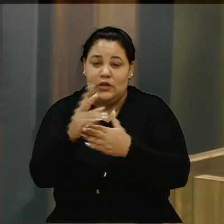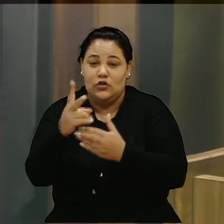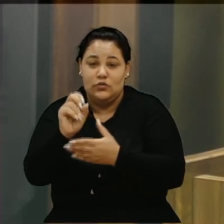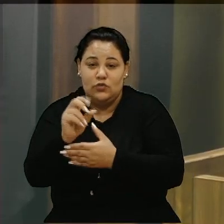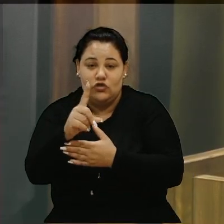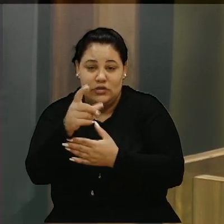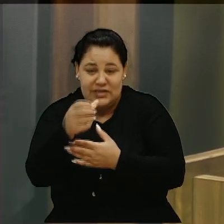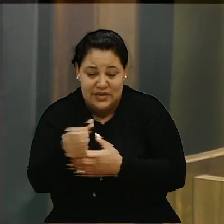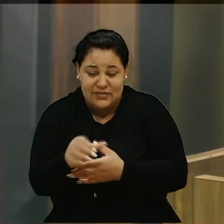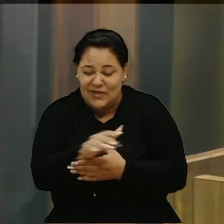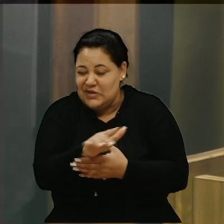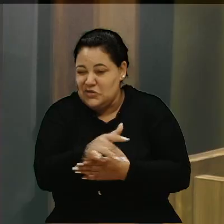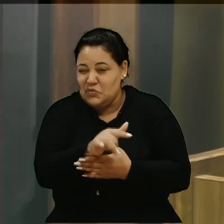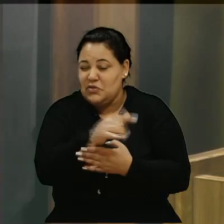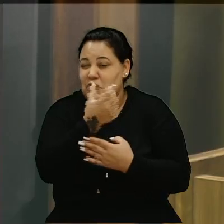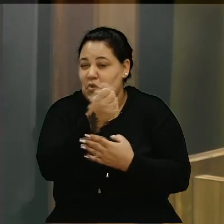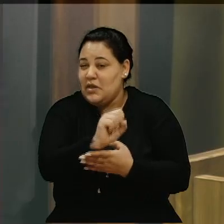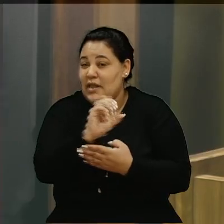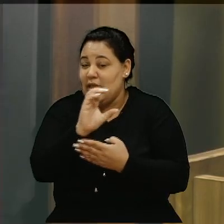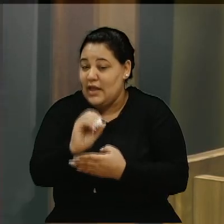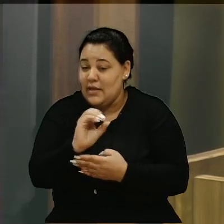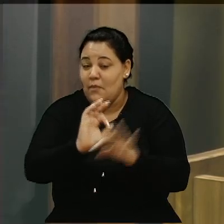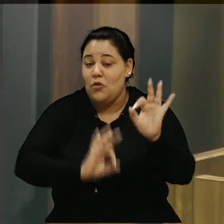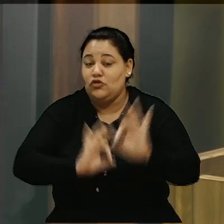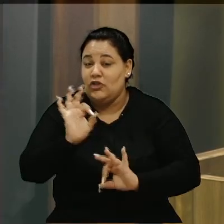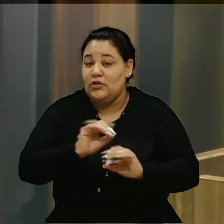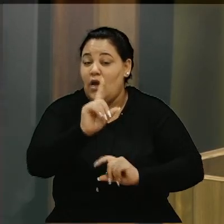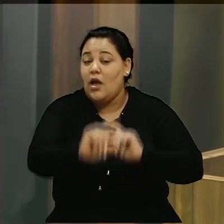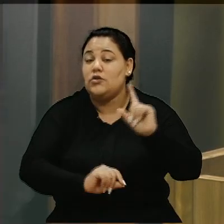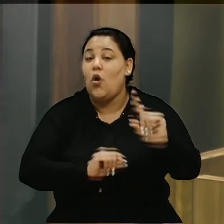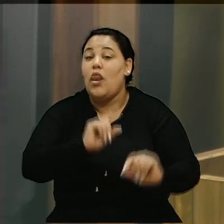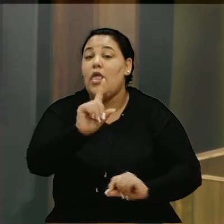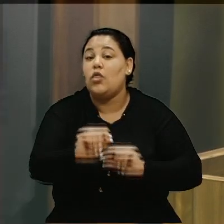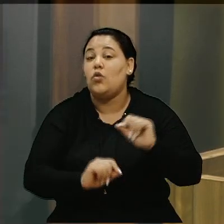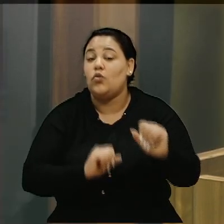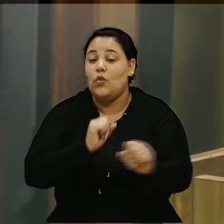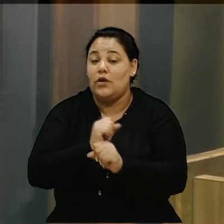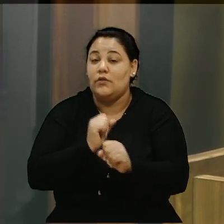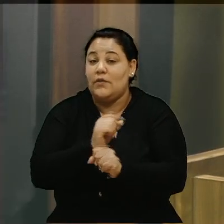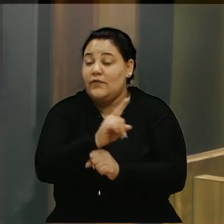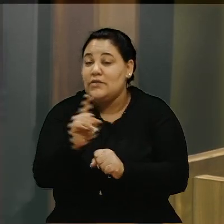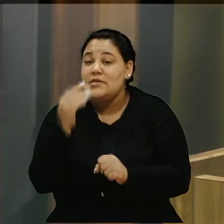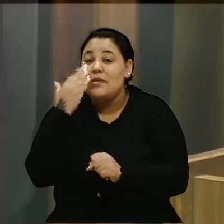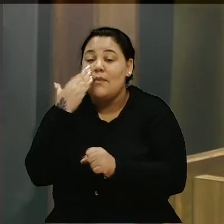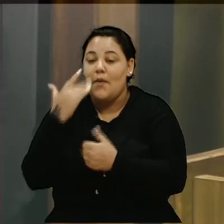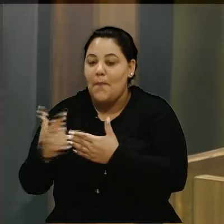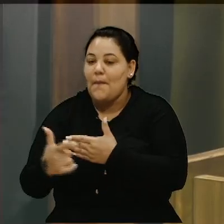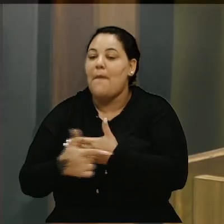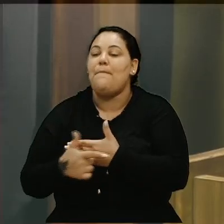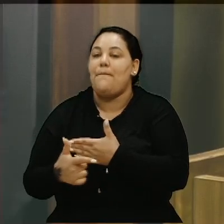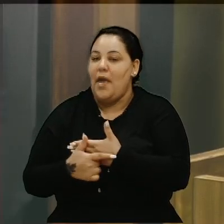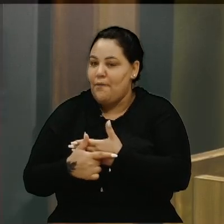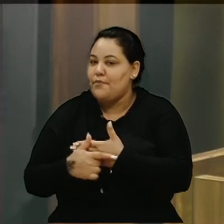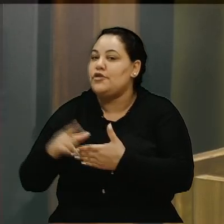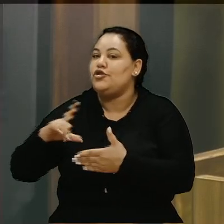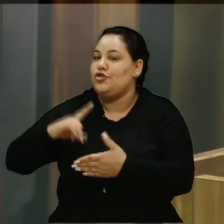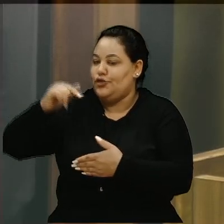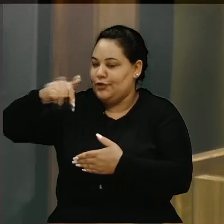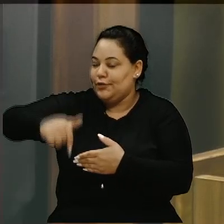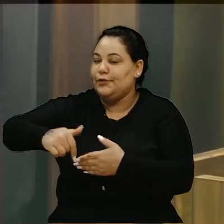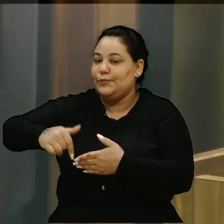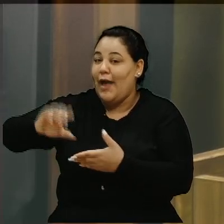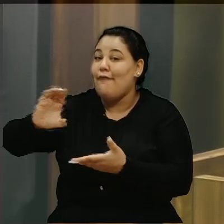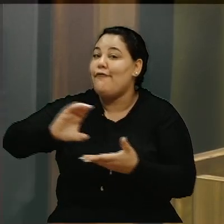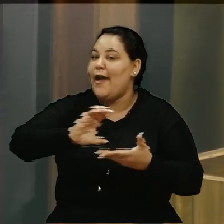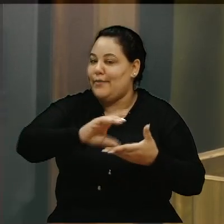de 80 projetos eram contemplados anualmente, para se ter ideia do papel que o Financiarte ocupava na cidade. Bandas lançavam